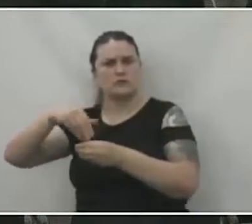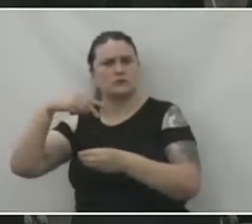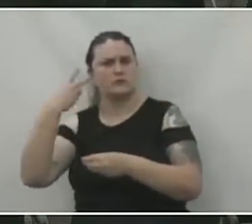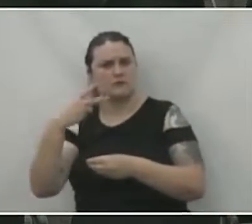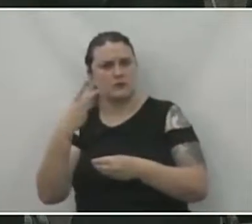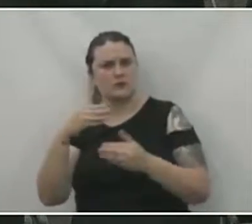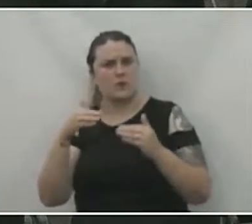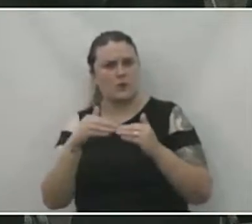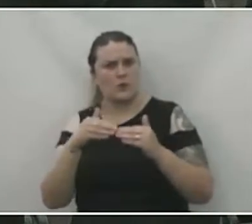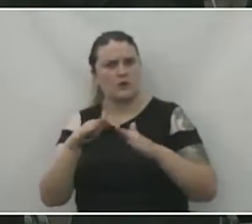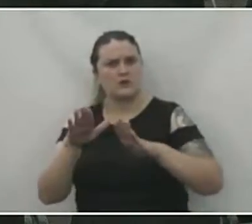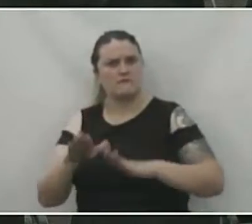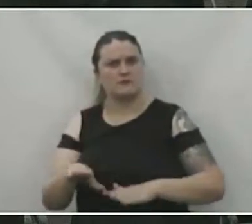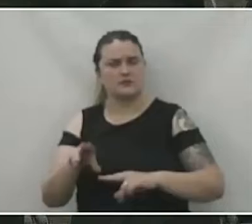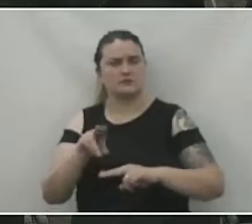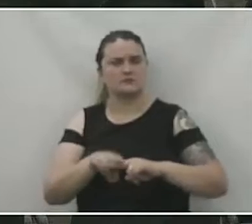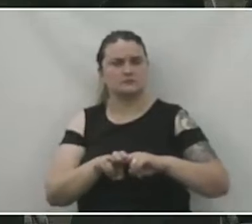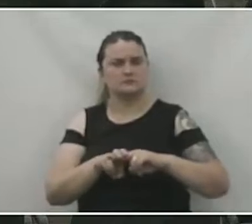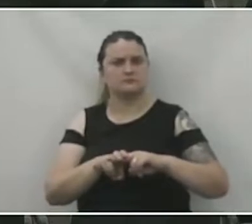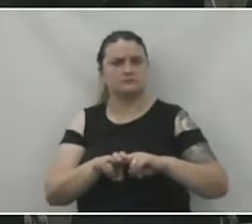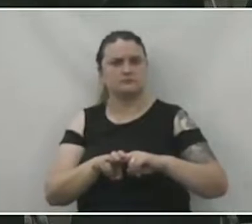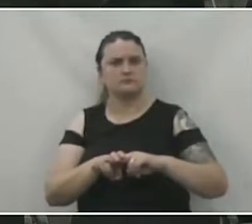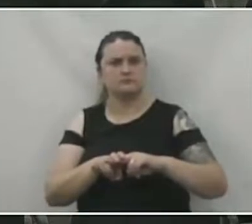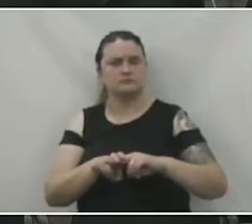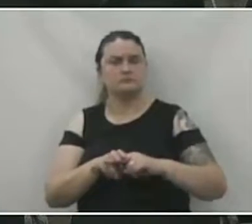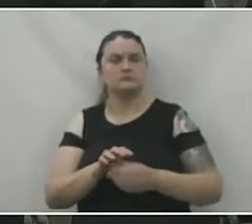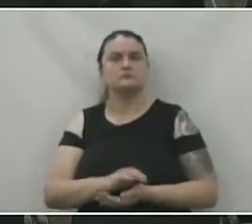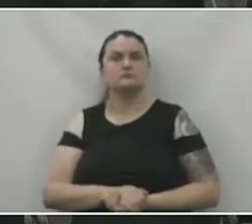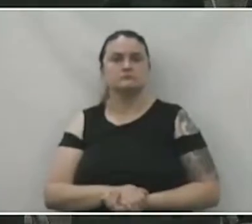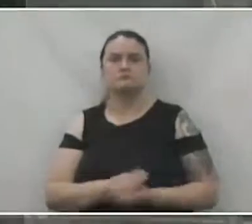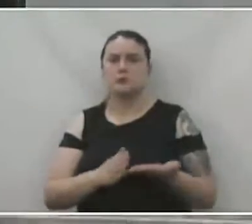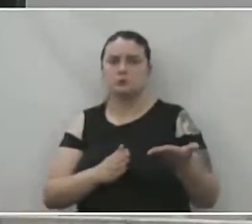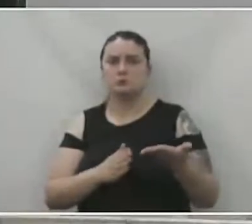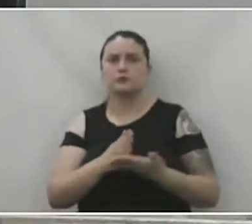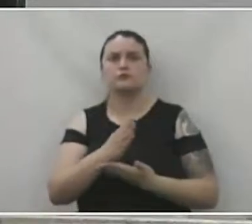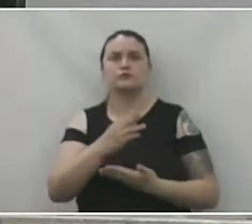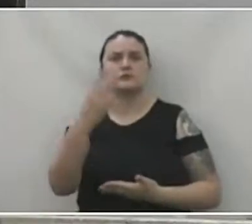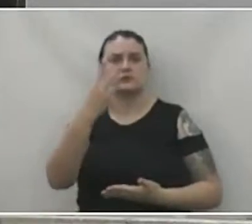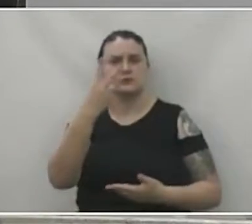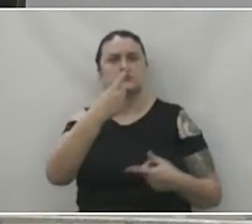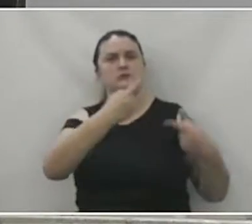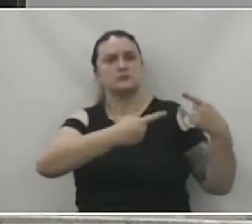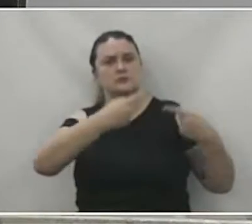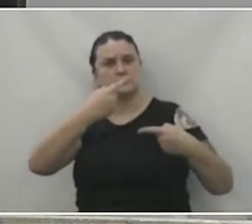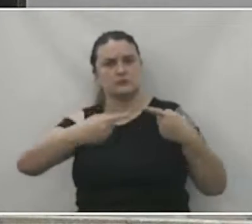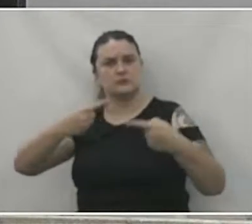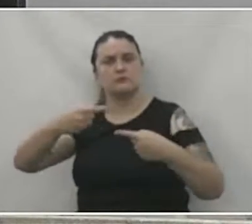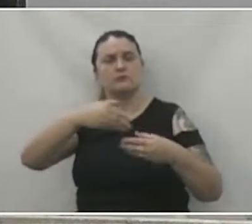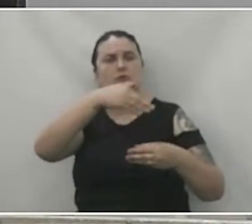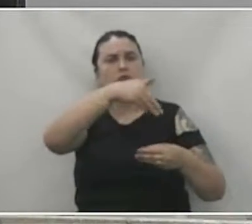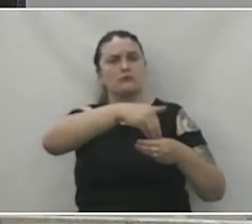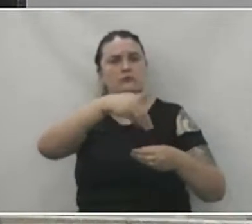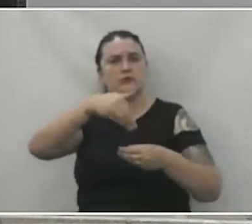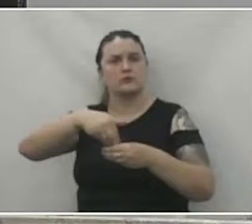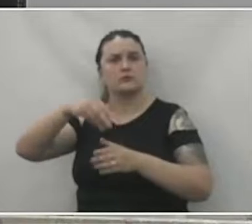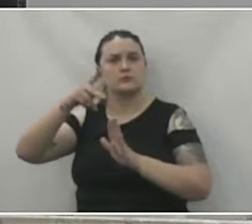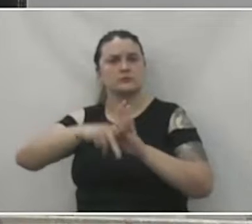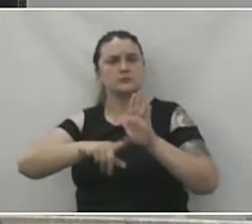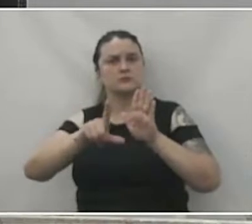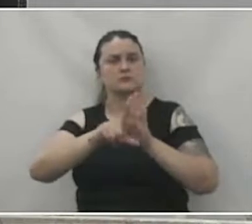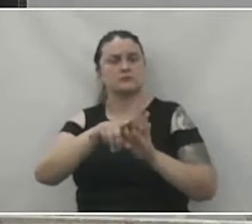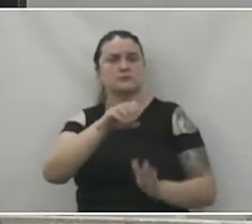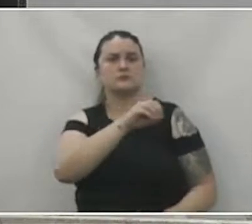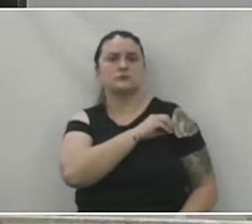vereadores que aprovam, permaneçam como estão. Aprovado em segunda discussão e votação o projeto de lei